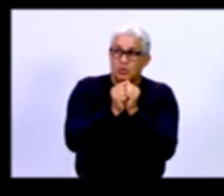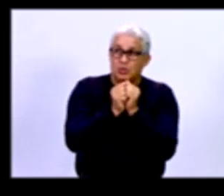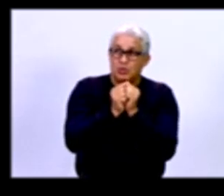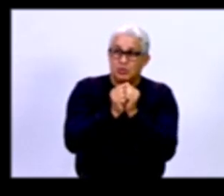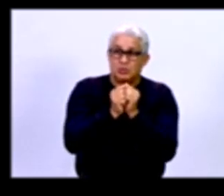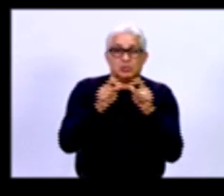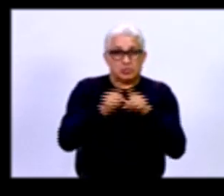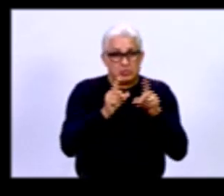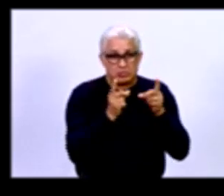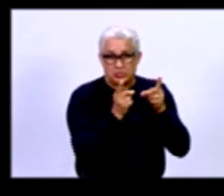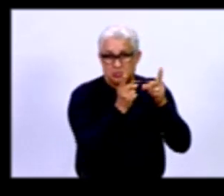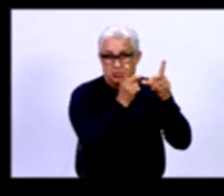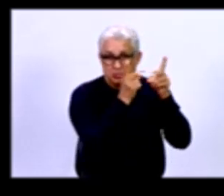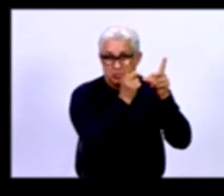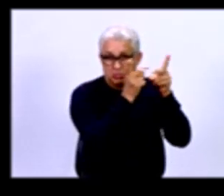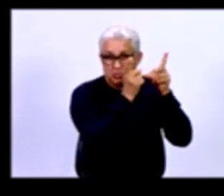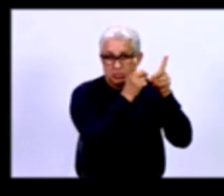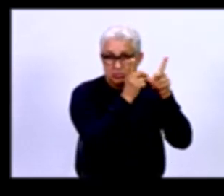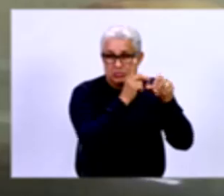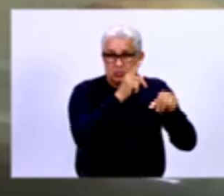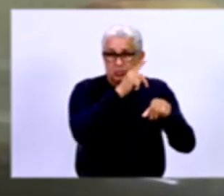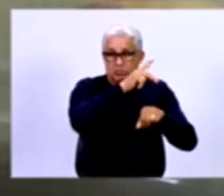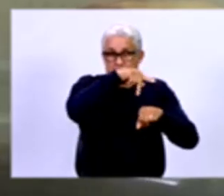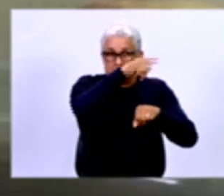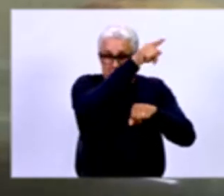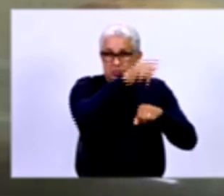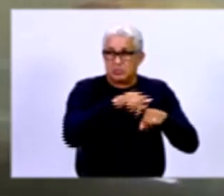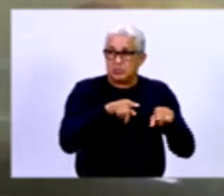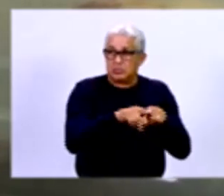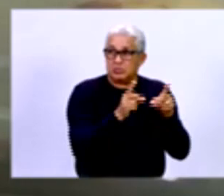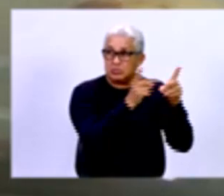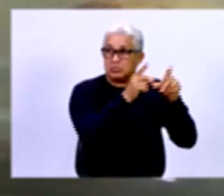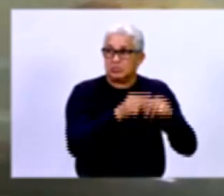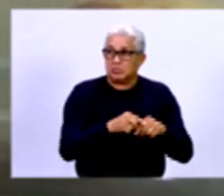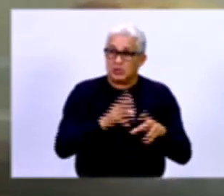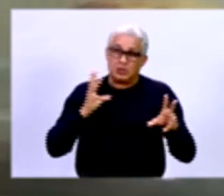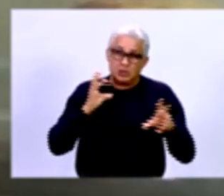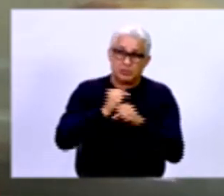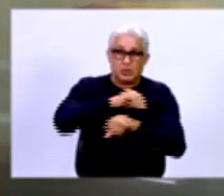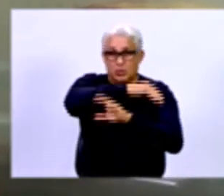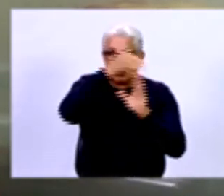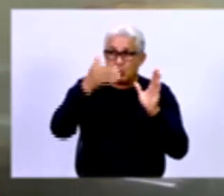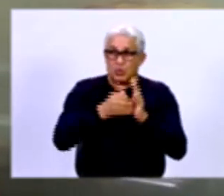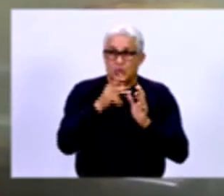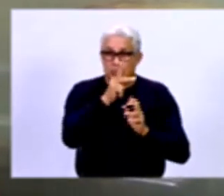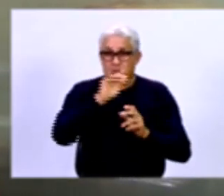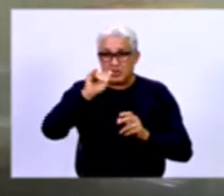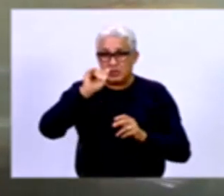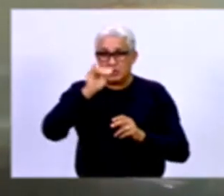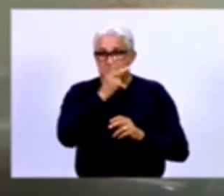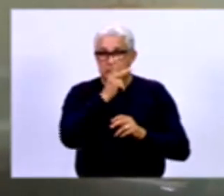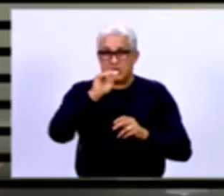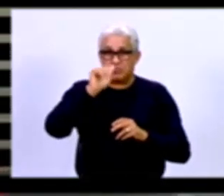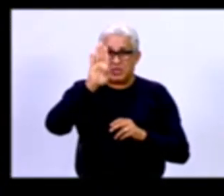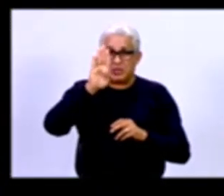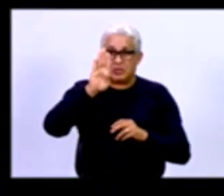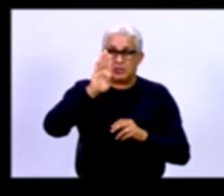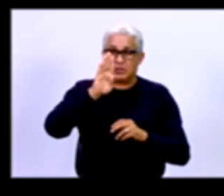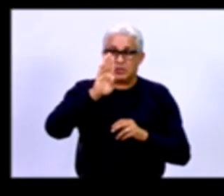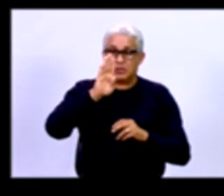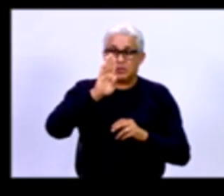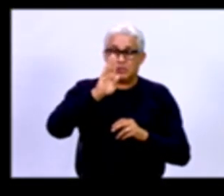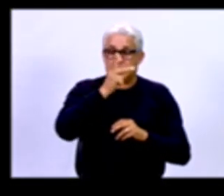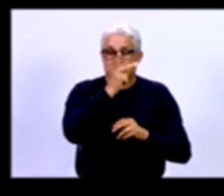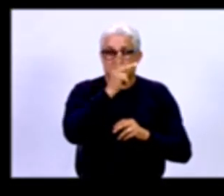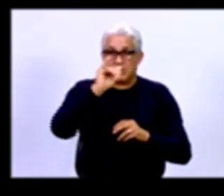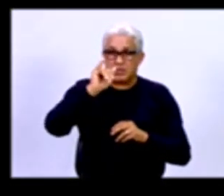do exterior também que vem da força comercial, se juntando ia ser o PIB que eu entendo que seja assim. Não estou